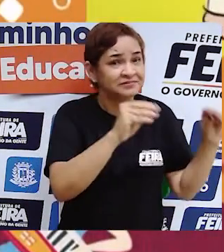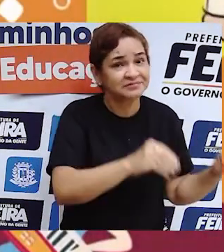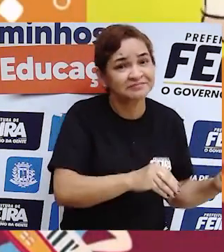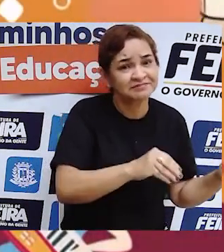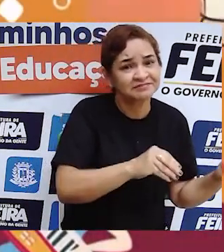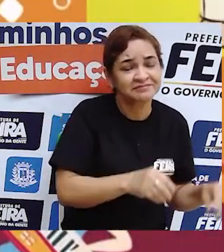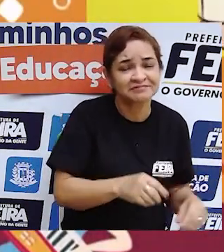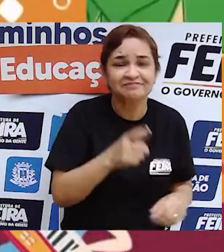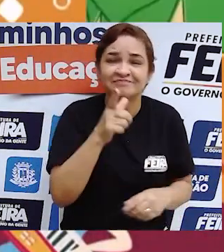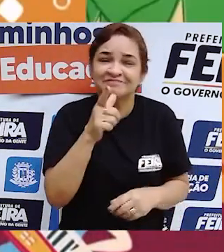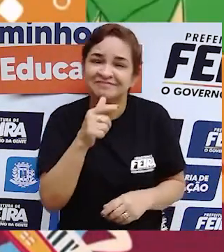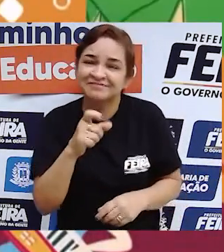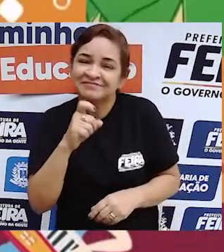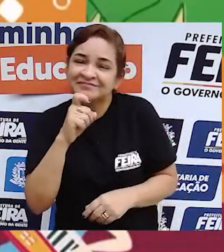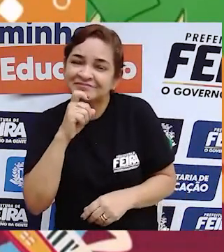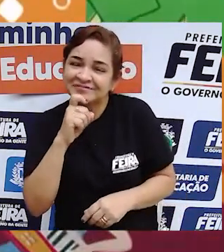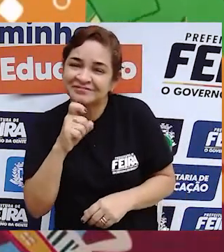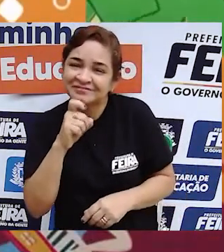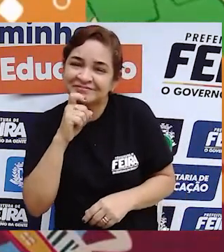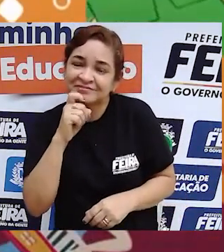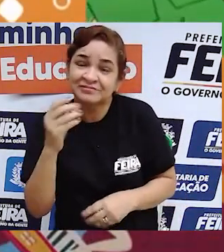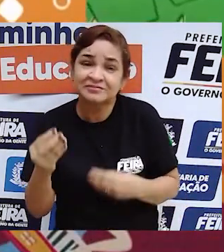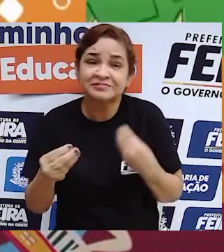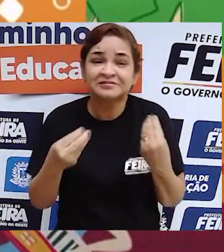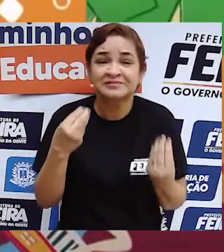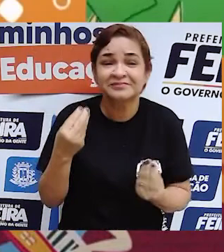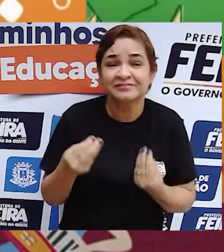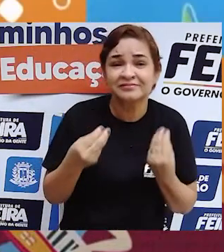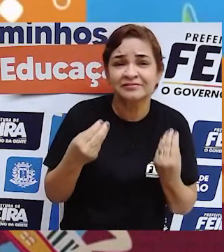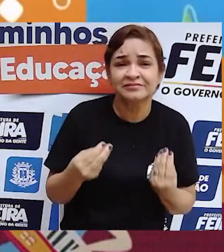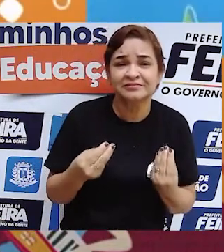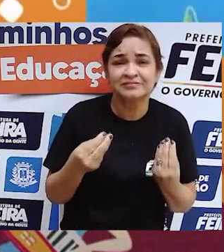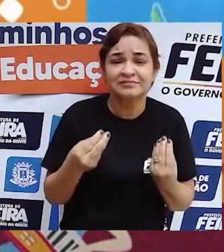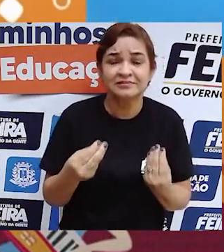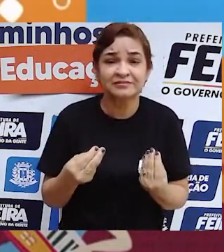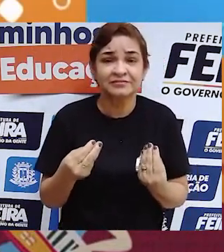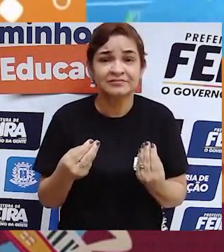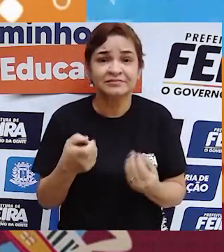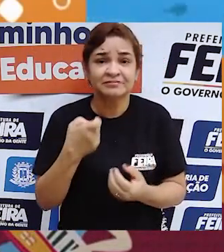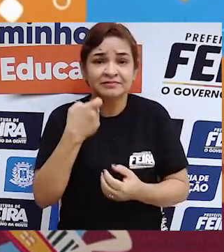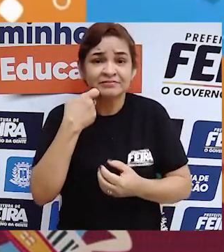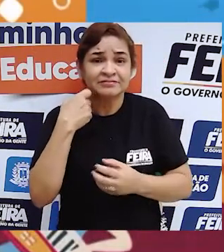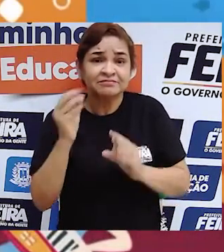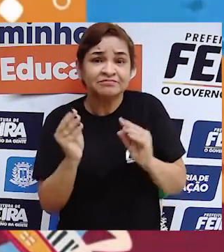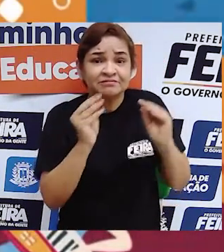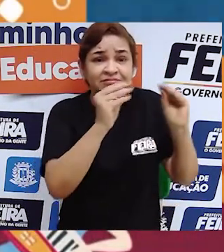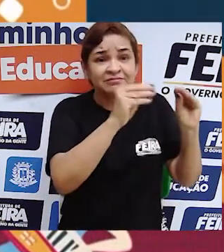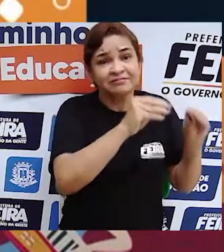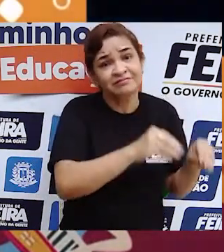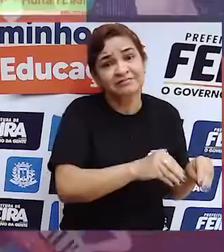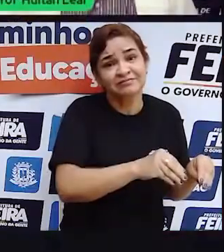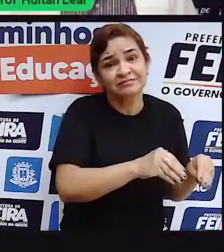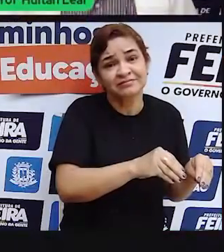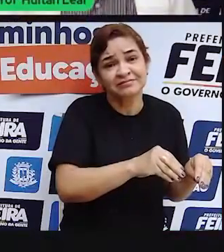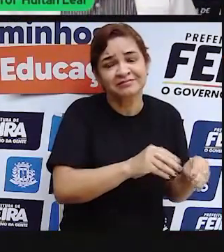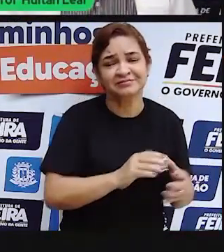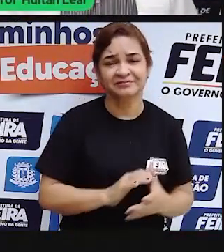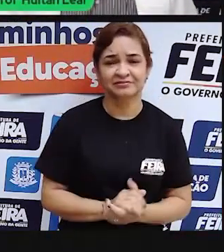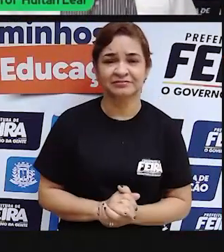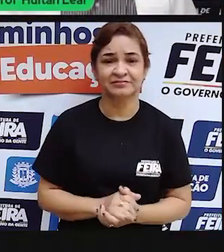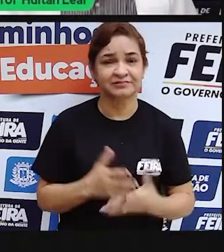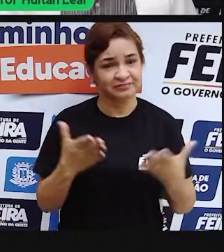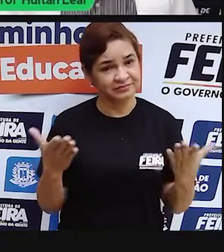fora d'água fria? Como pode um peixe vivo viver fora d'água fria?